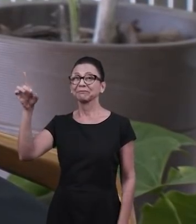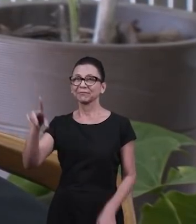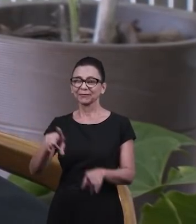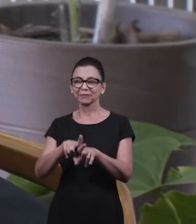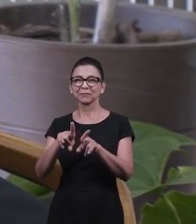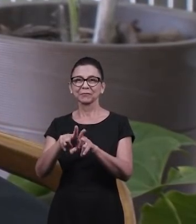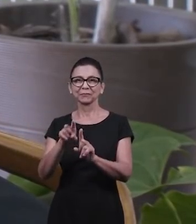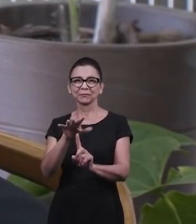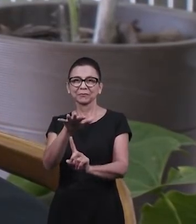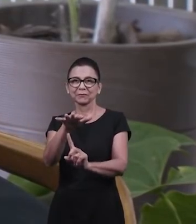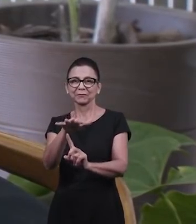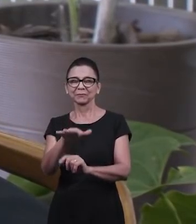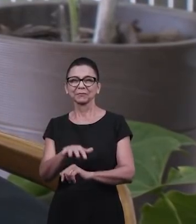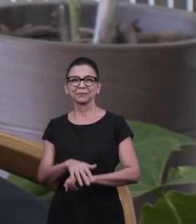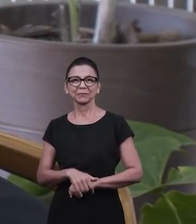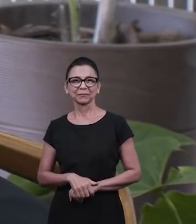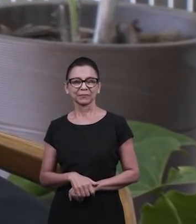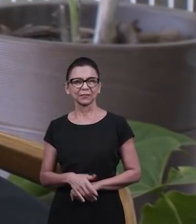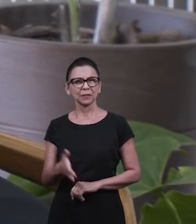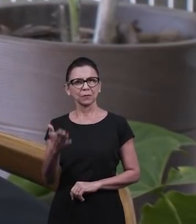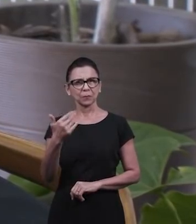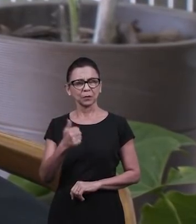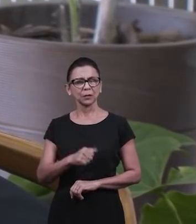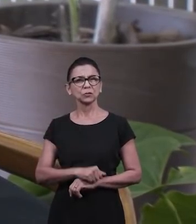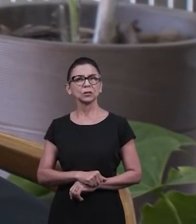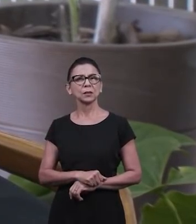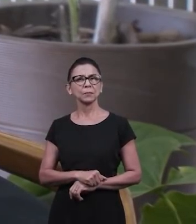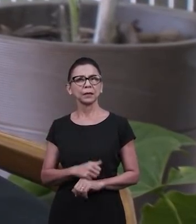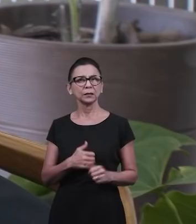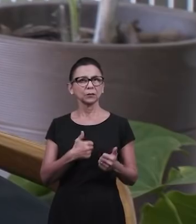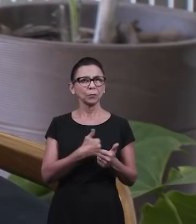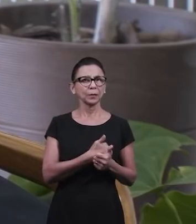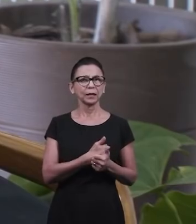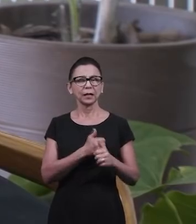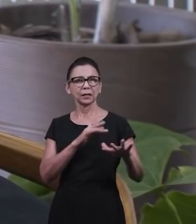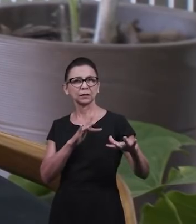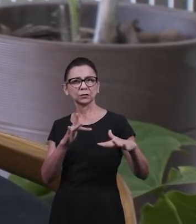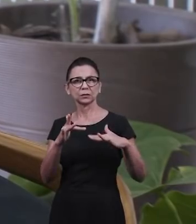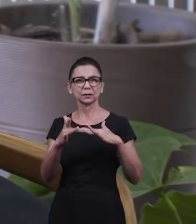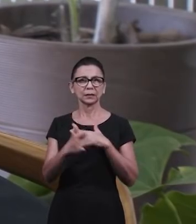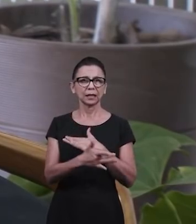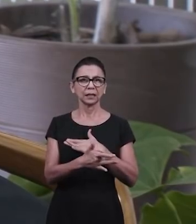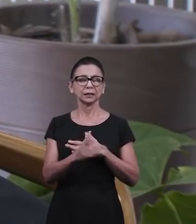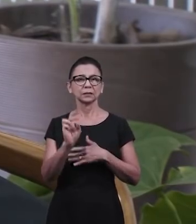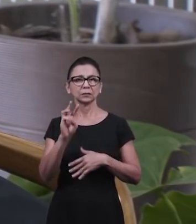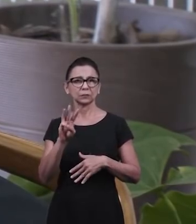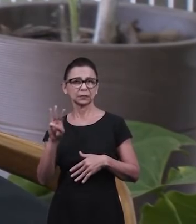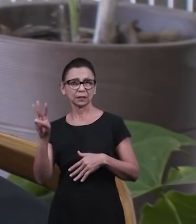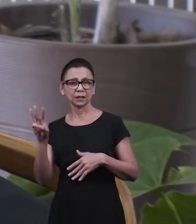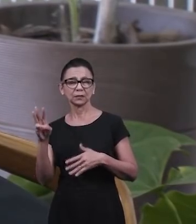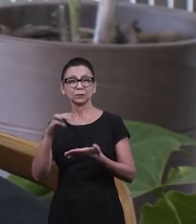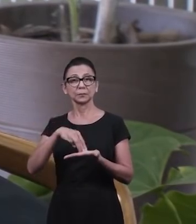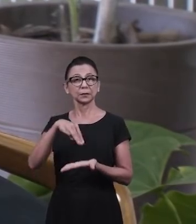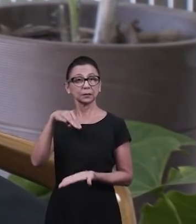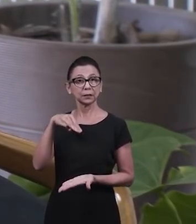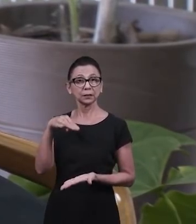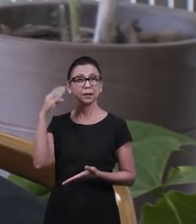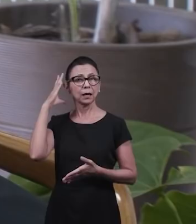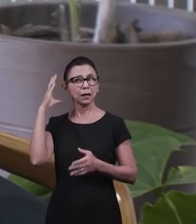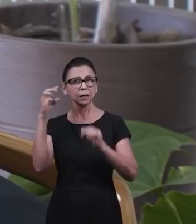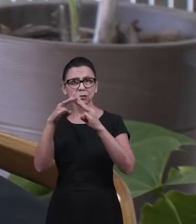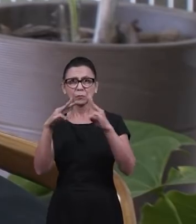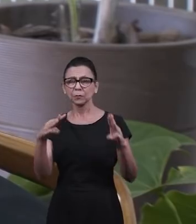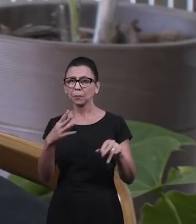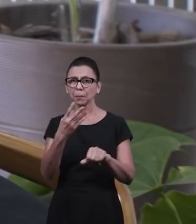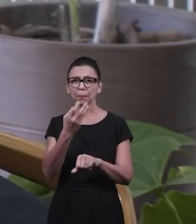oração. Você também pode nos seguir nas redes sociais e acessar os sites da Igreja Cristã Maranata e também da Rádio Manaim. Baixe